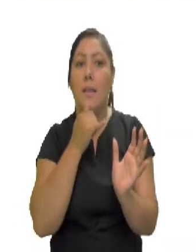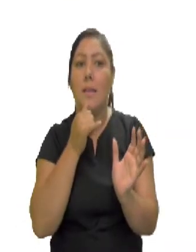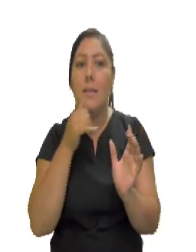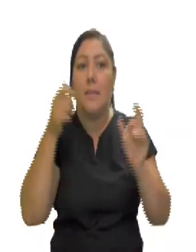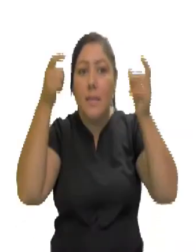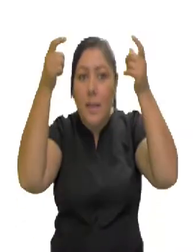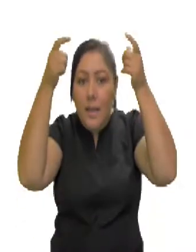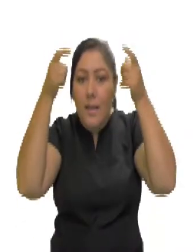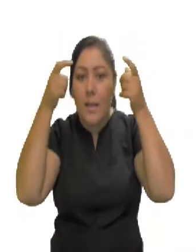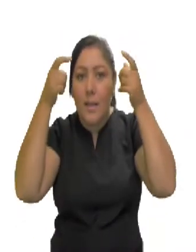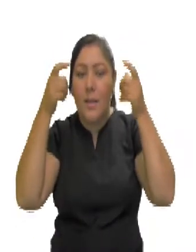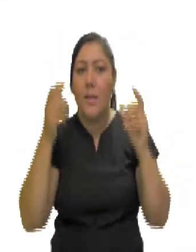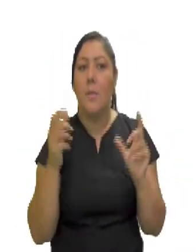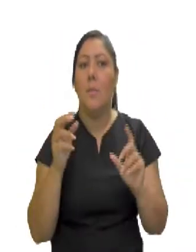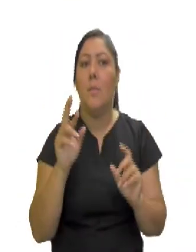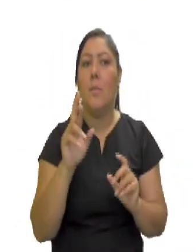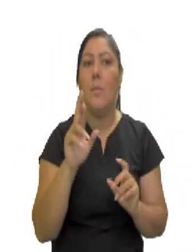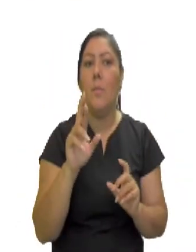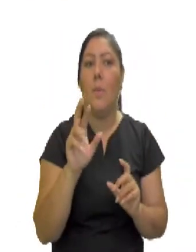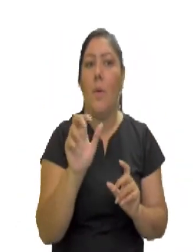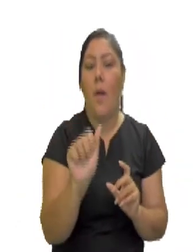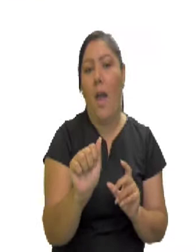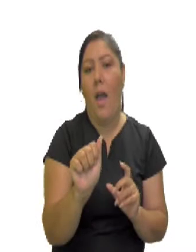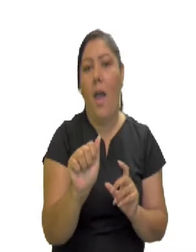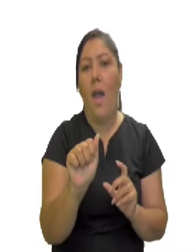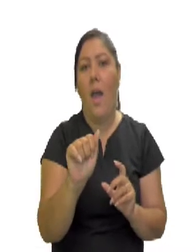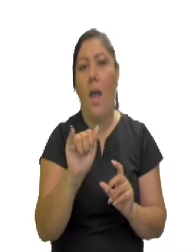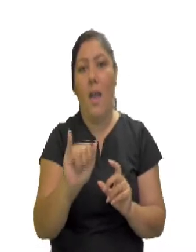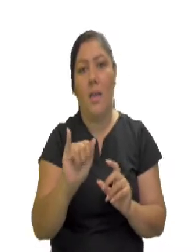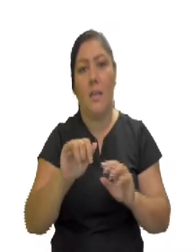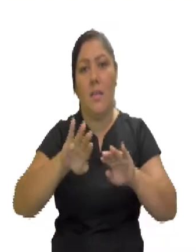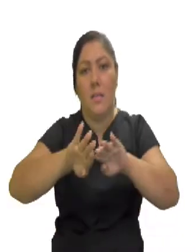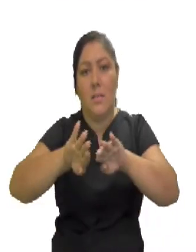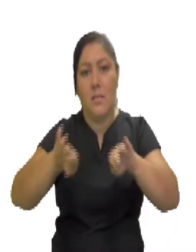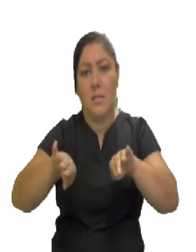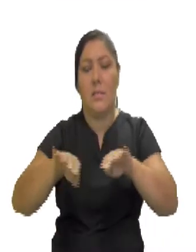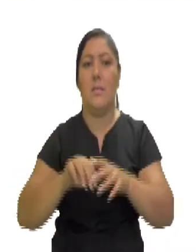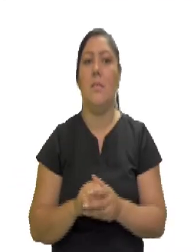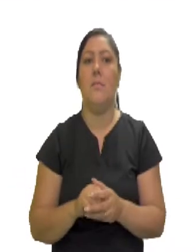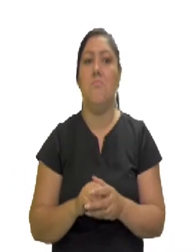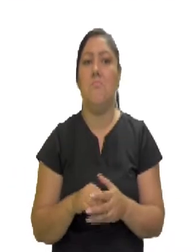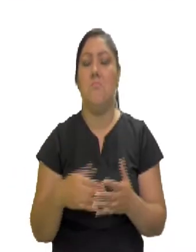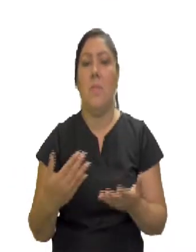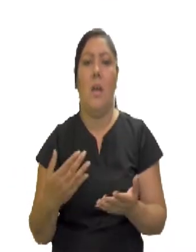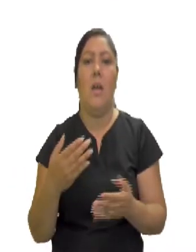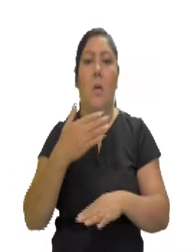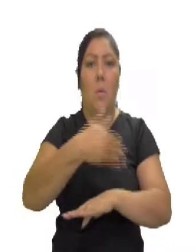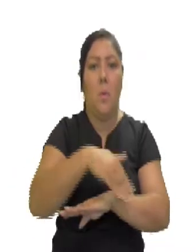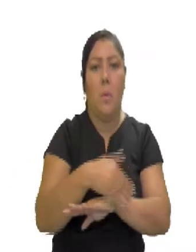outros exemplos, né? Baú, rua e por aí vai.